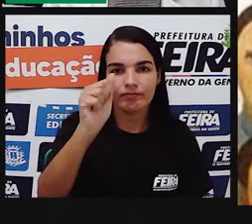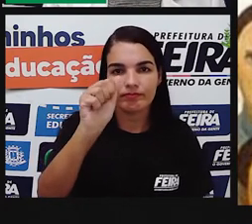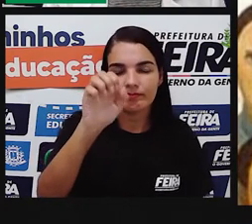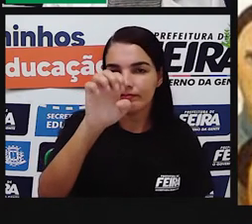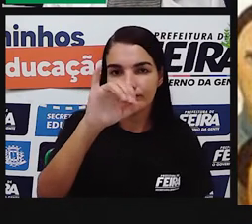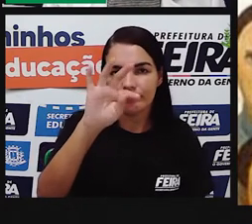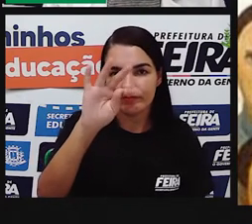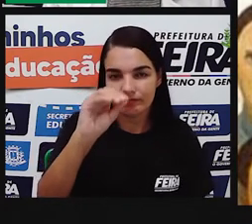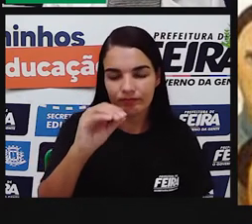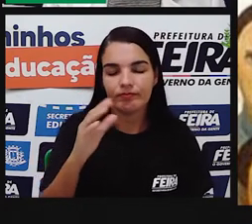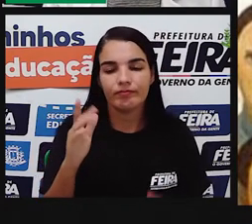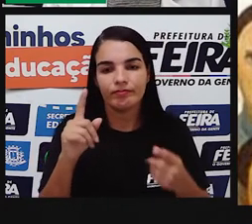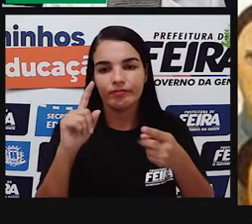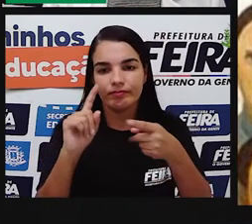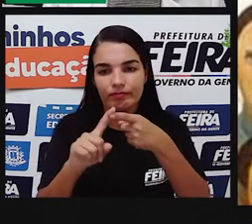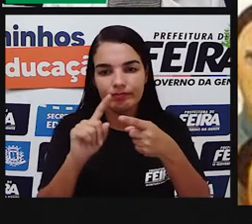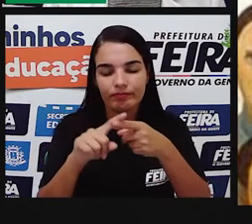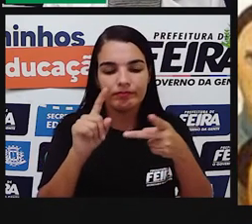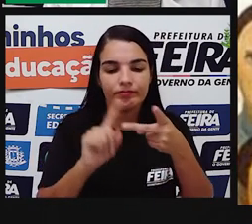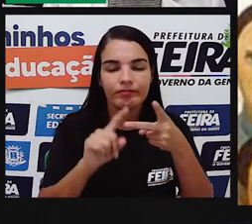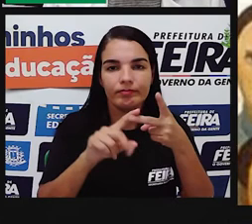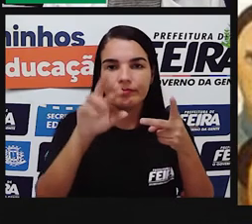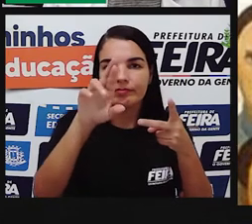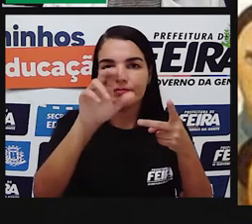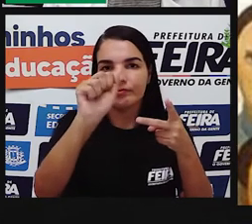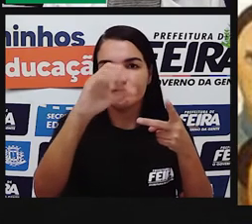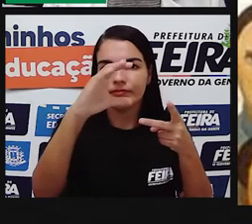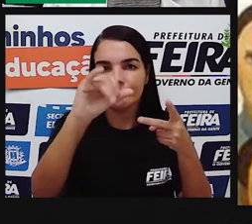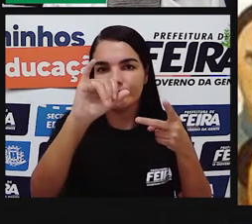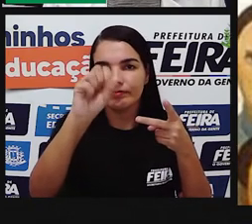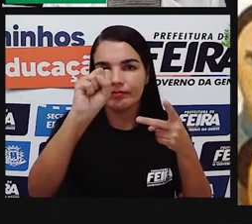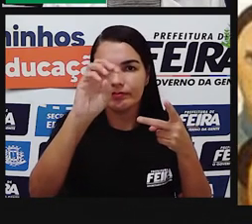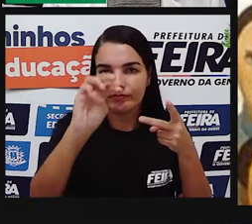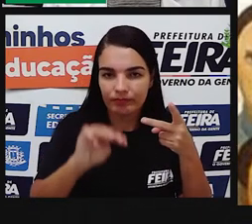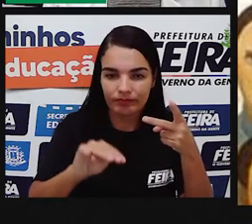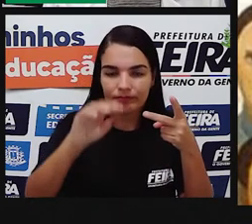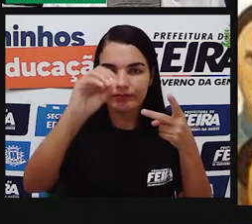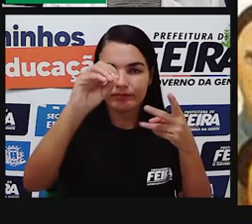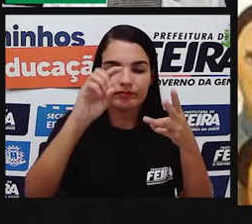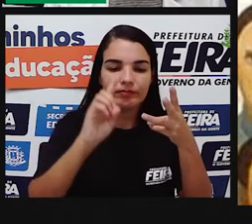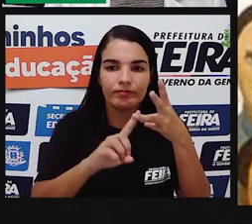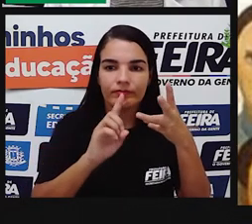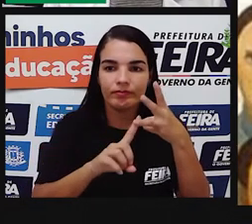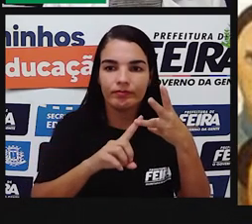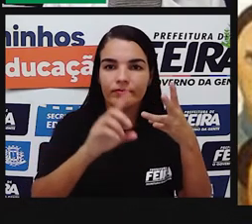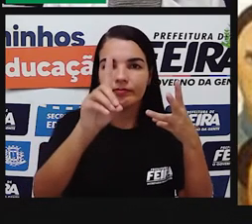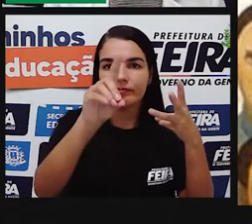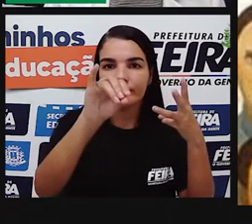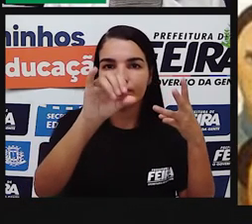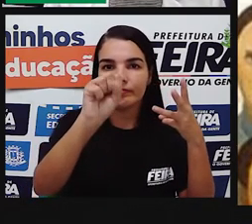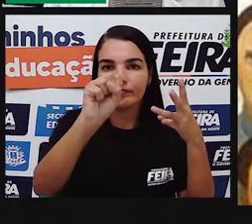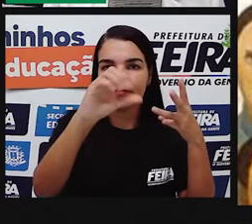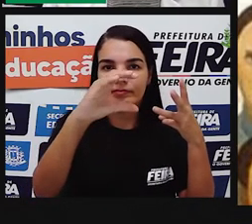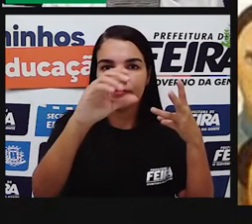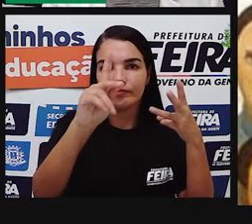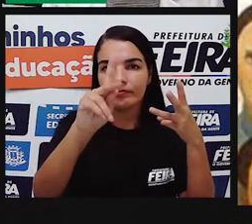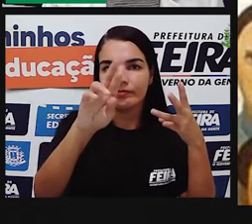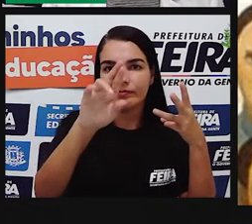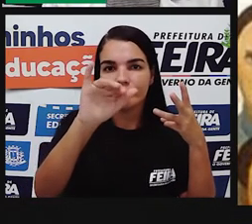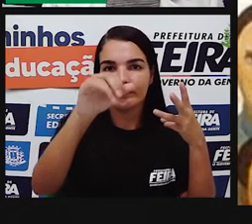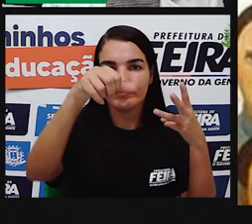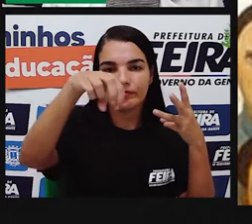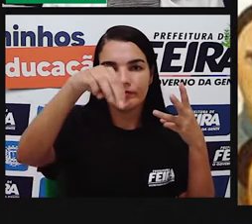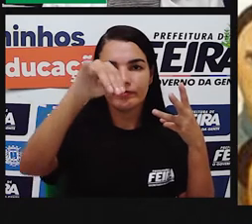discriminatórias, que minimizam a pessoa humana. Essa fotografia que está aí da banana, vocês devem